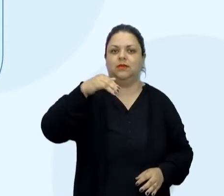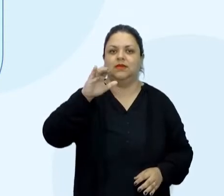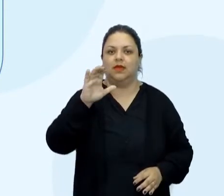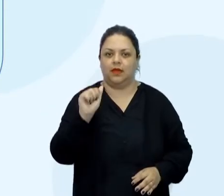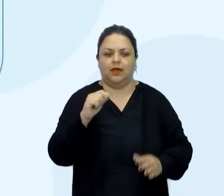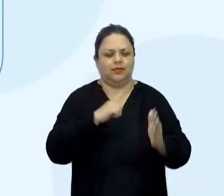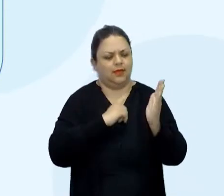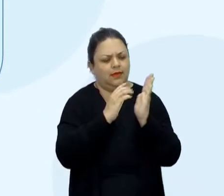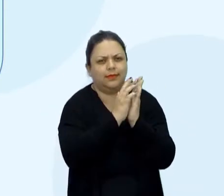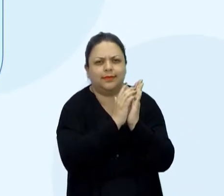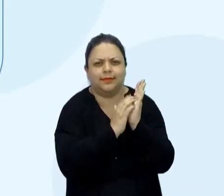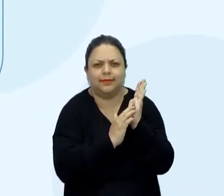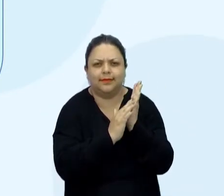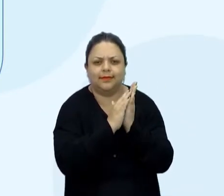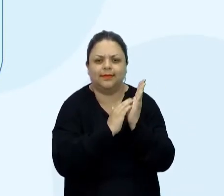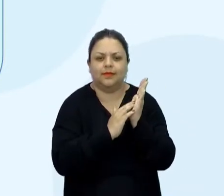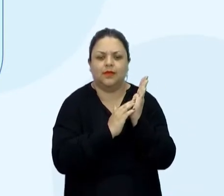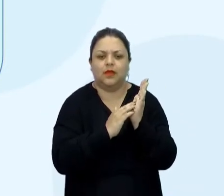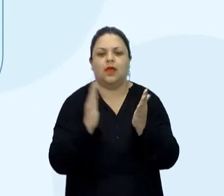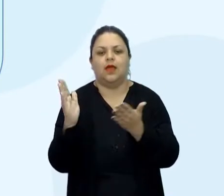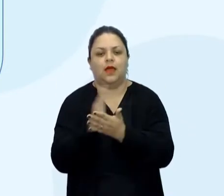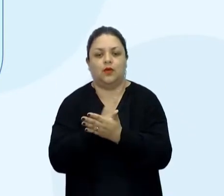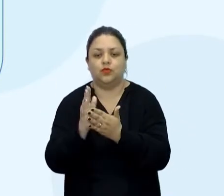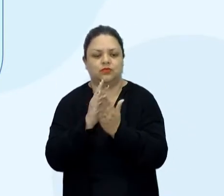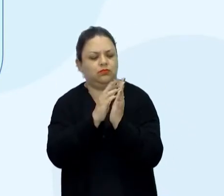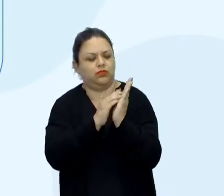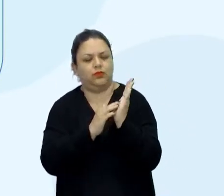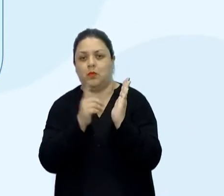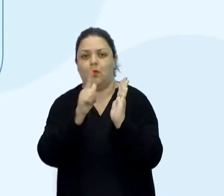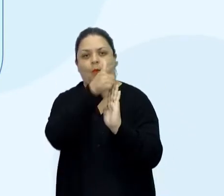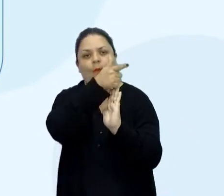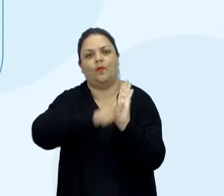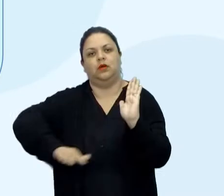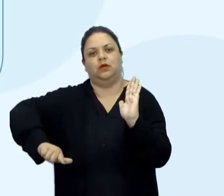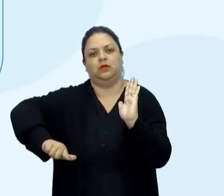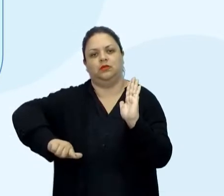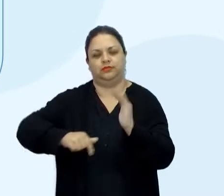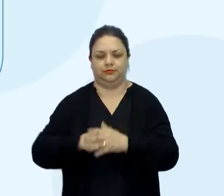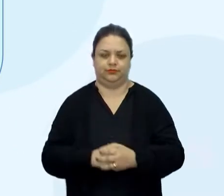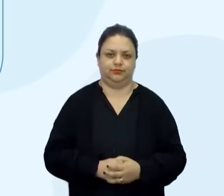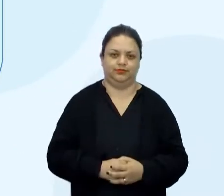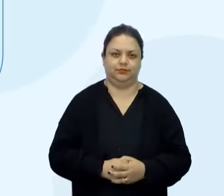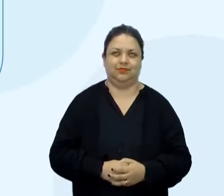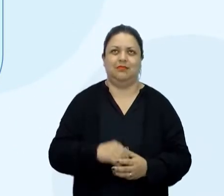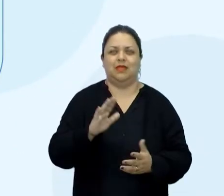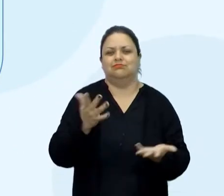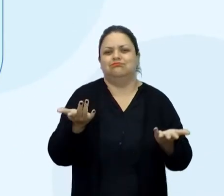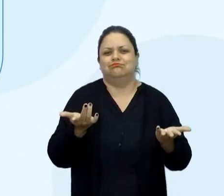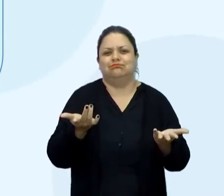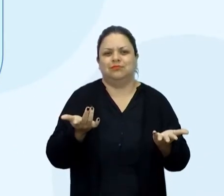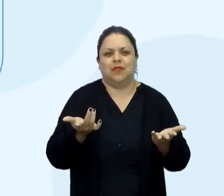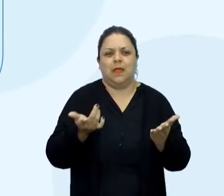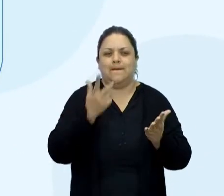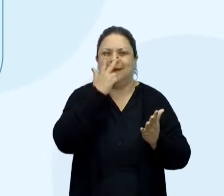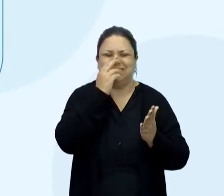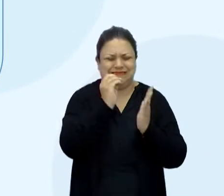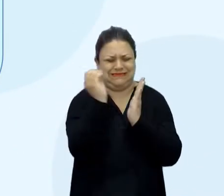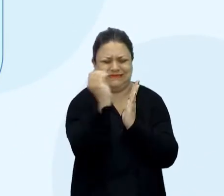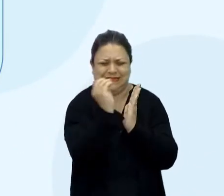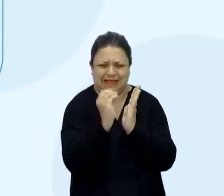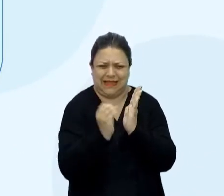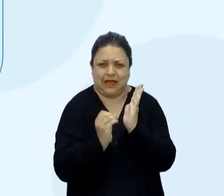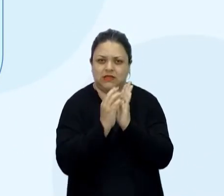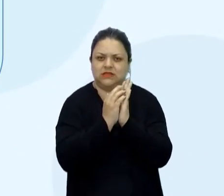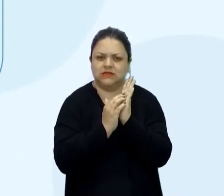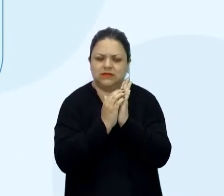e que não contenham poros. Quando a gente fala assim, não porosas, não é que não tenham poros, mas a gente faz um